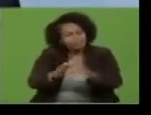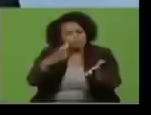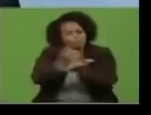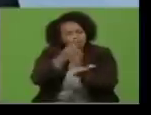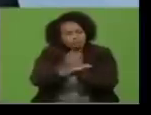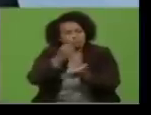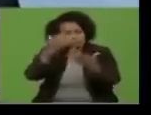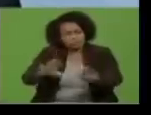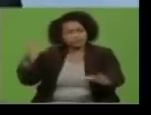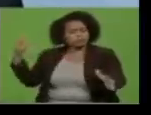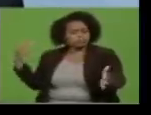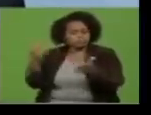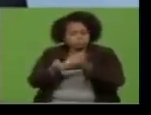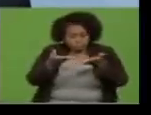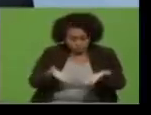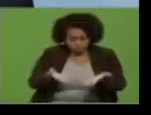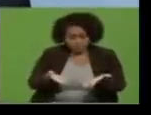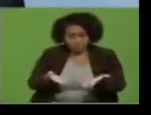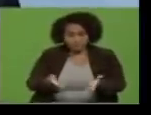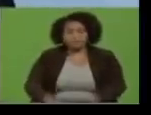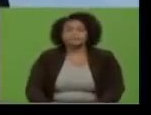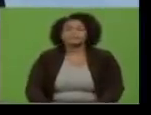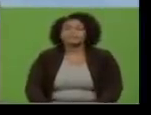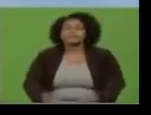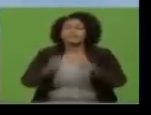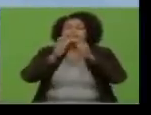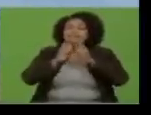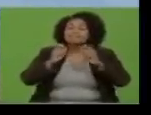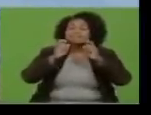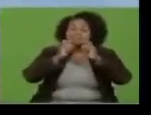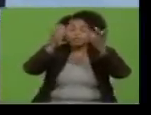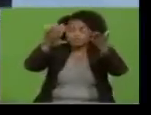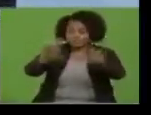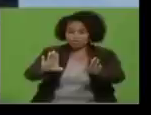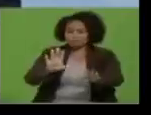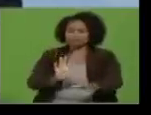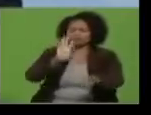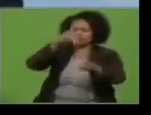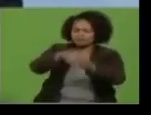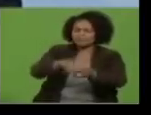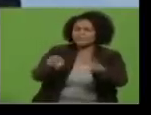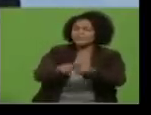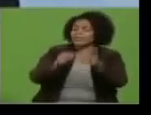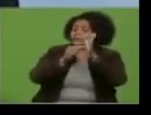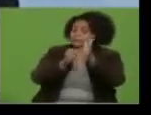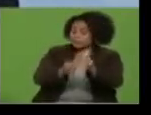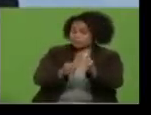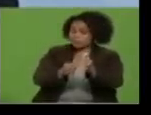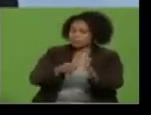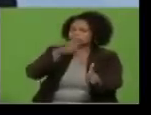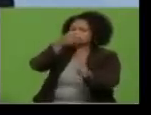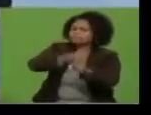momento. O nosso país já foi citado como um exemplo nesta batalha que